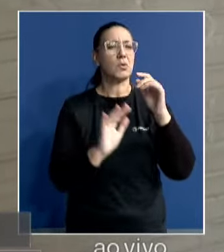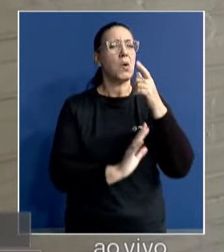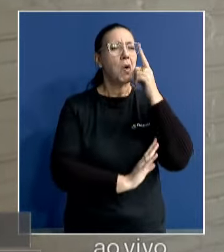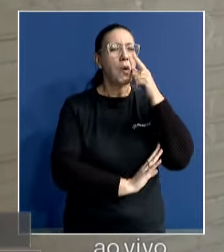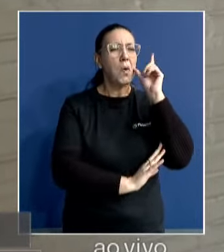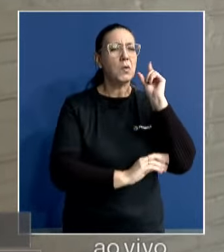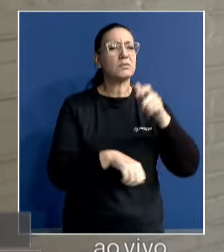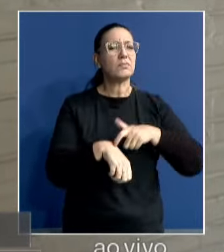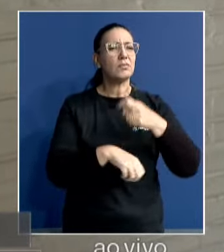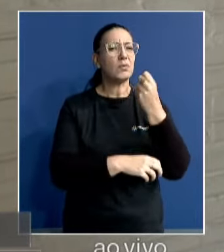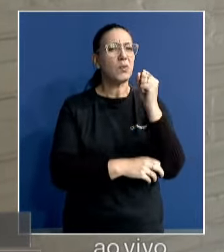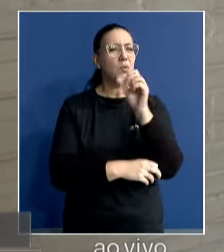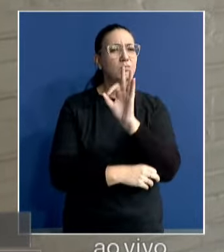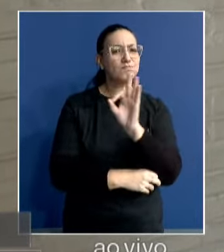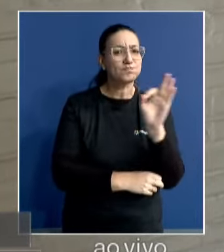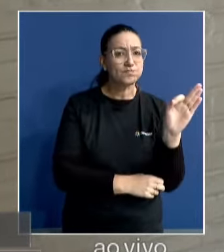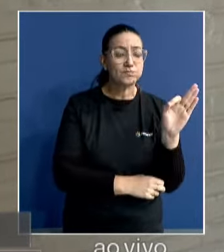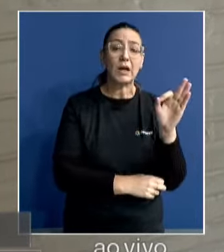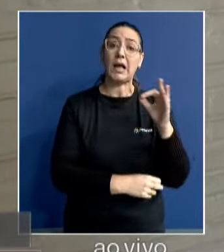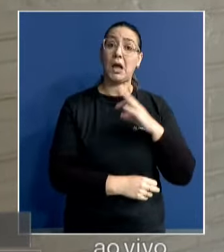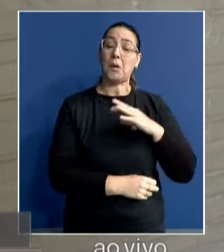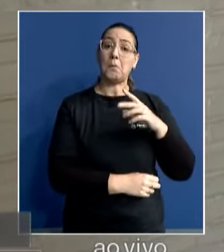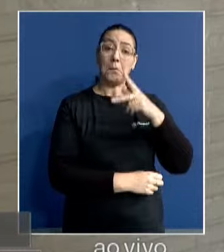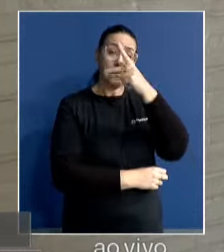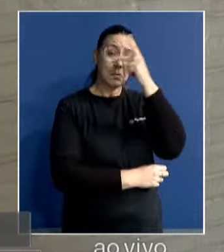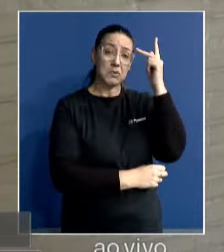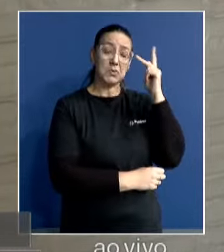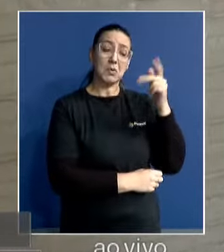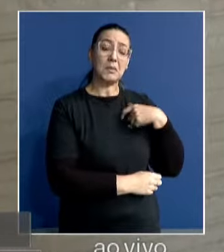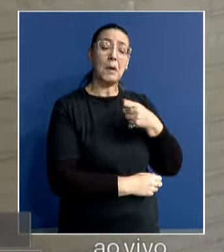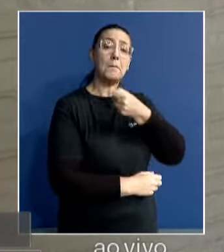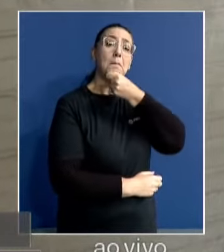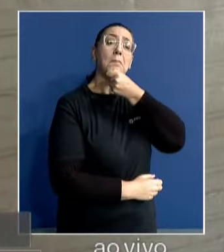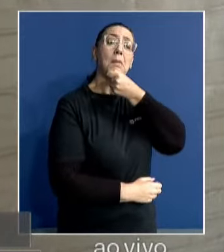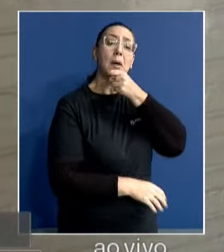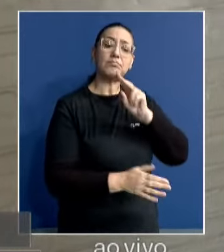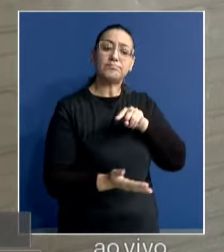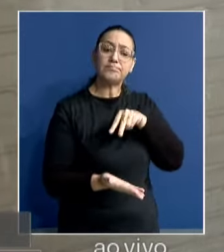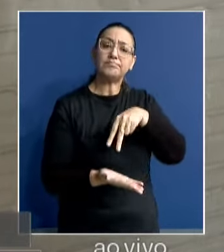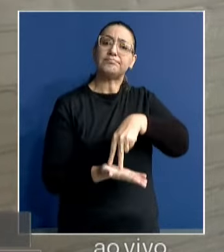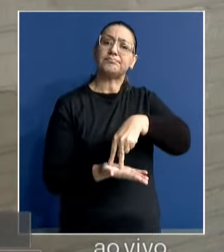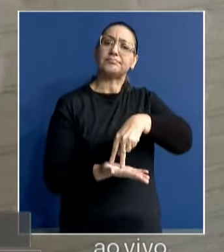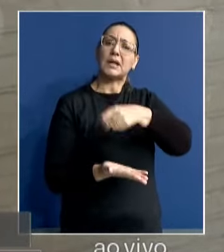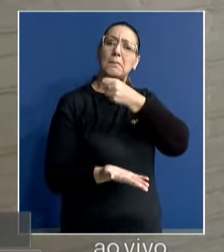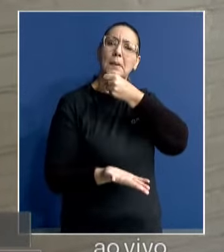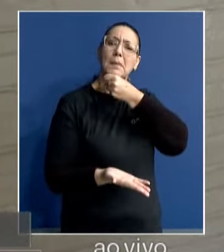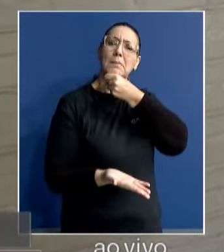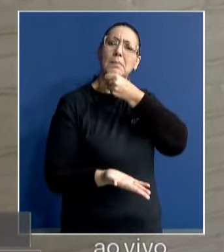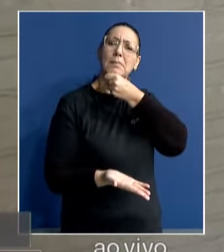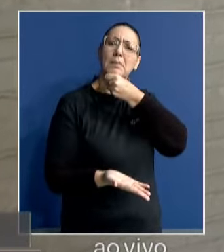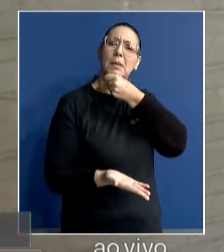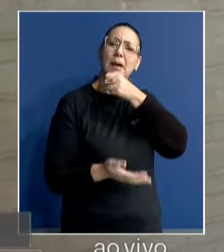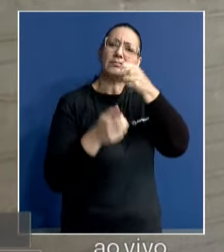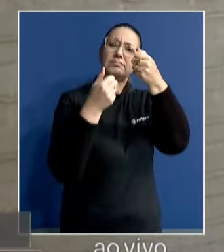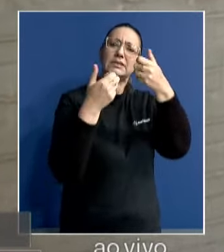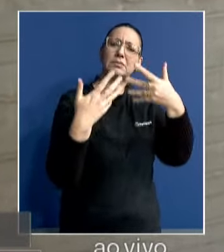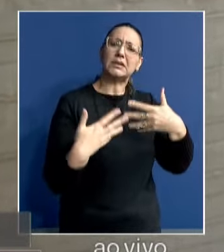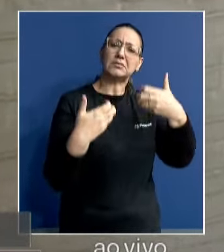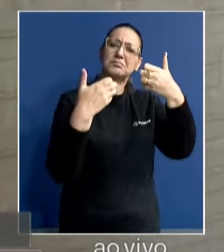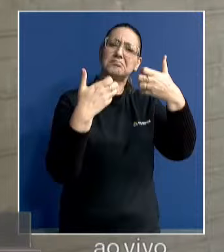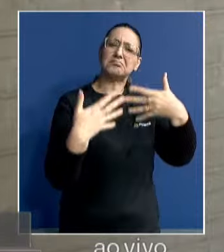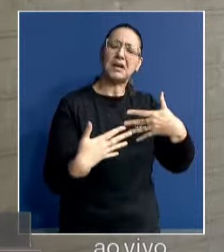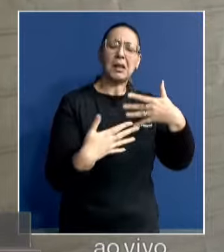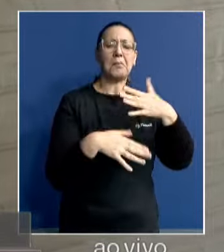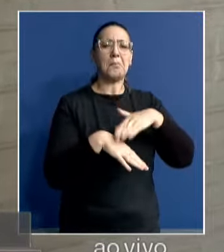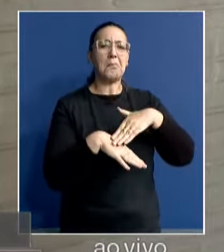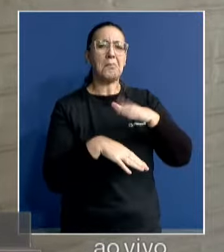das 8 horas, essa pessoa teria pegado o microfone e teria tomado conta, dizendo com outras pessoas, cerca de 25 pessoas que eram